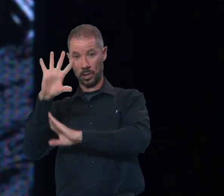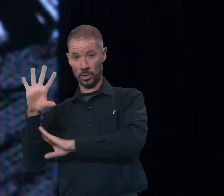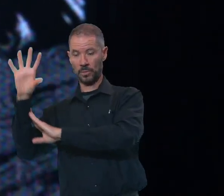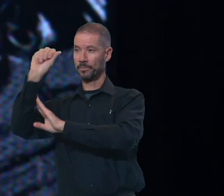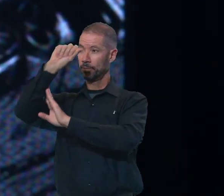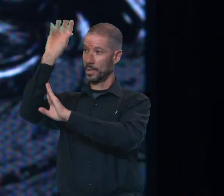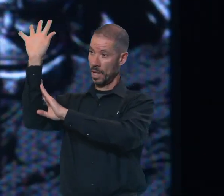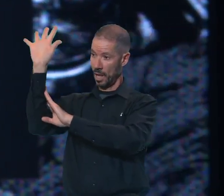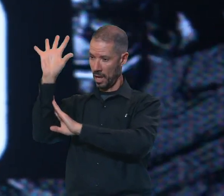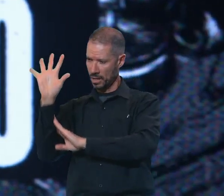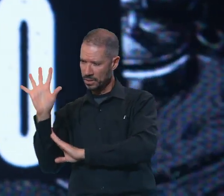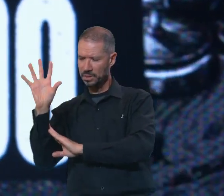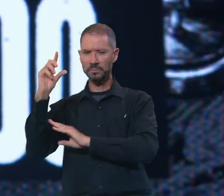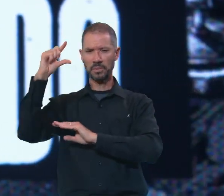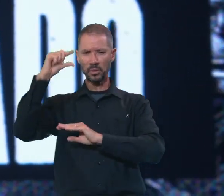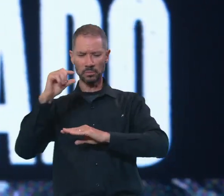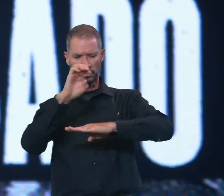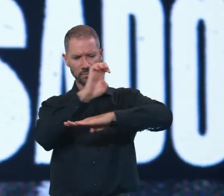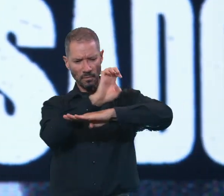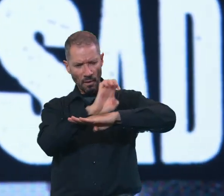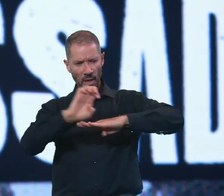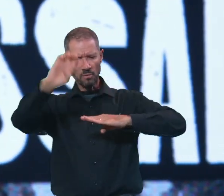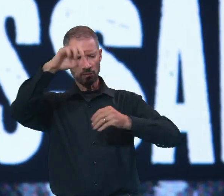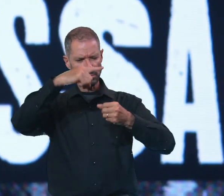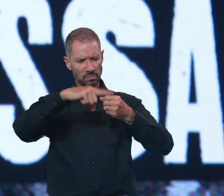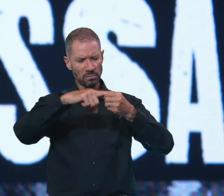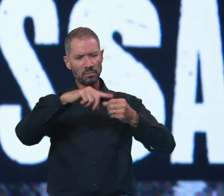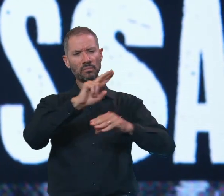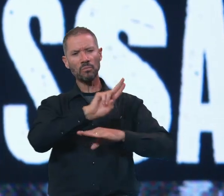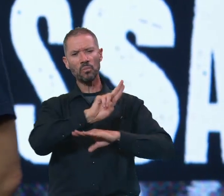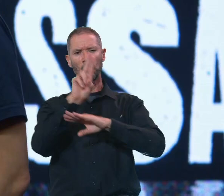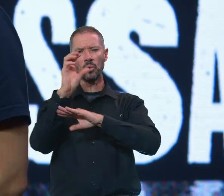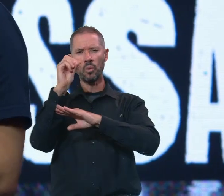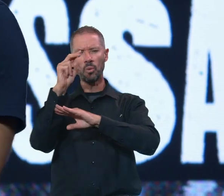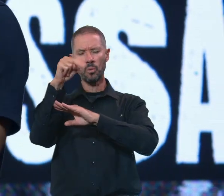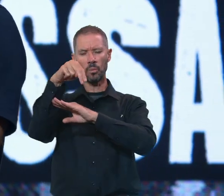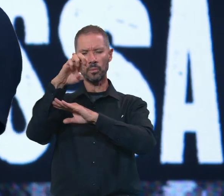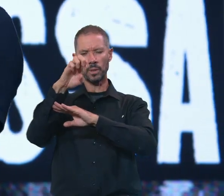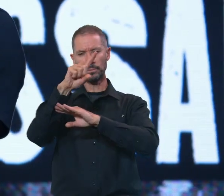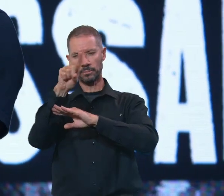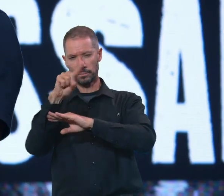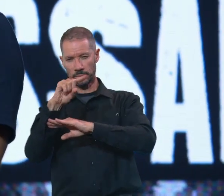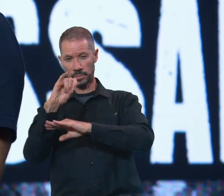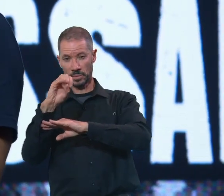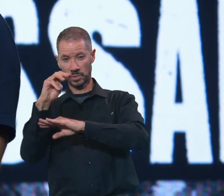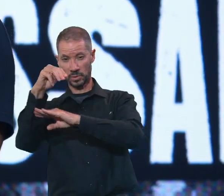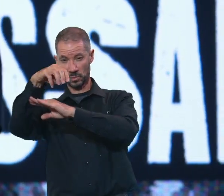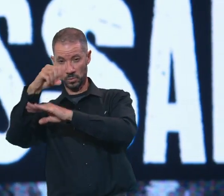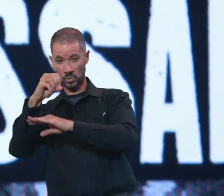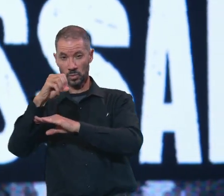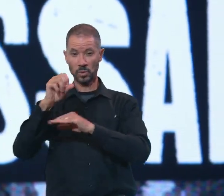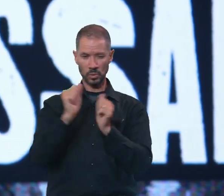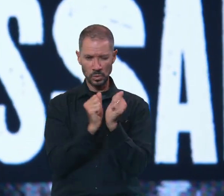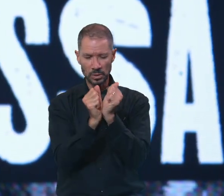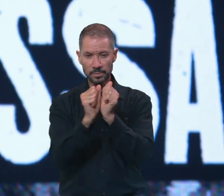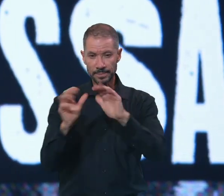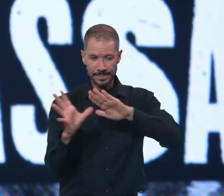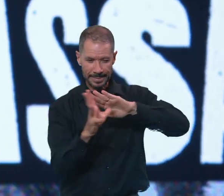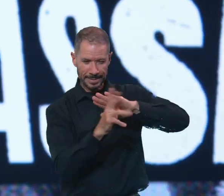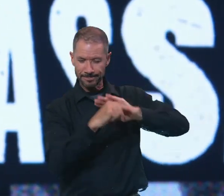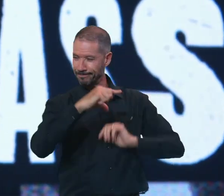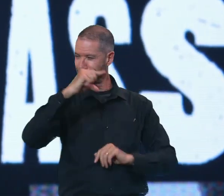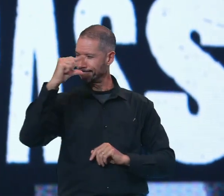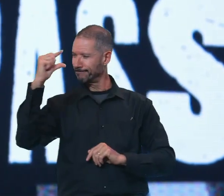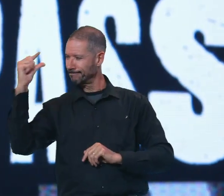Menor, na cidade de Éfeso, cujo qual o nome era Onésimo. O escravo, ladrão, fugitivo, que tinha tudo para simplesmente ir